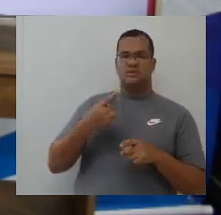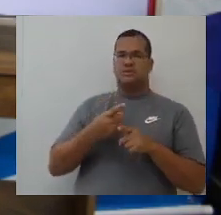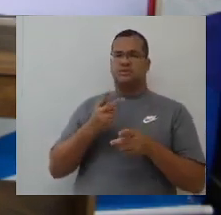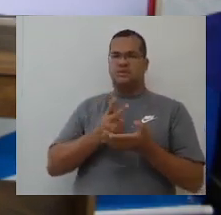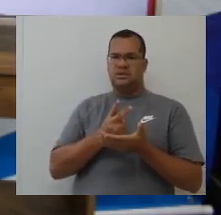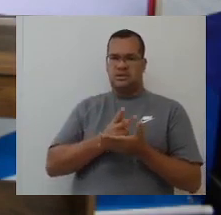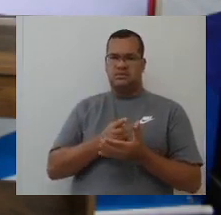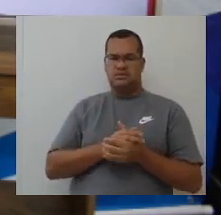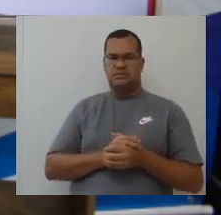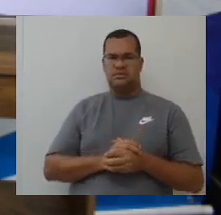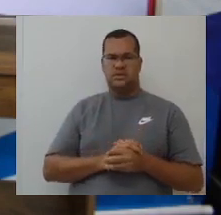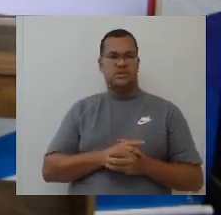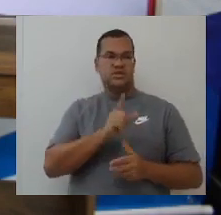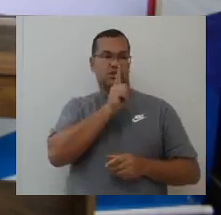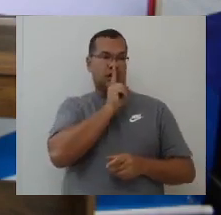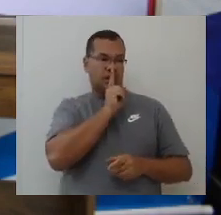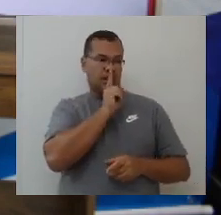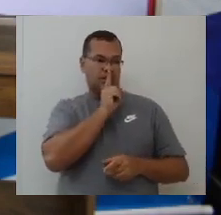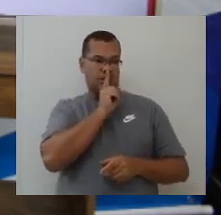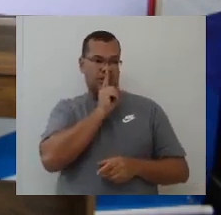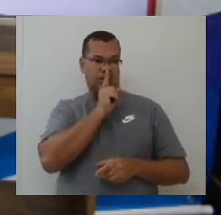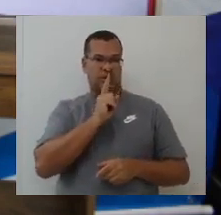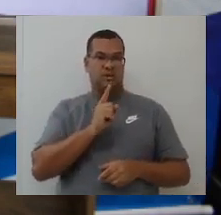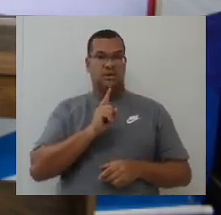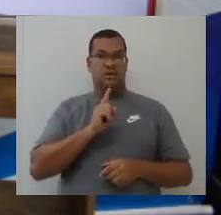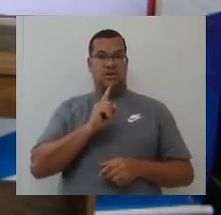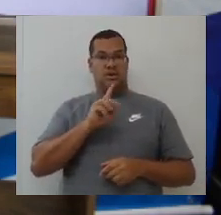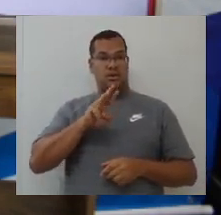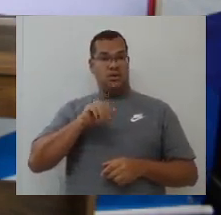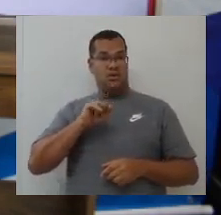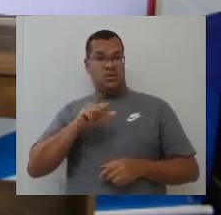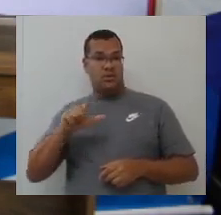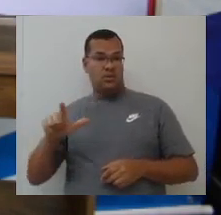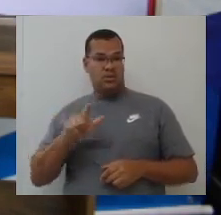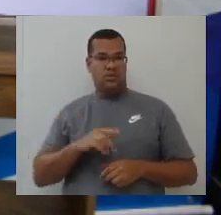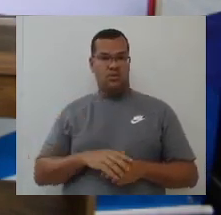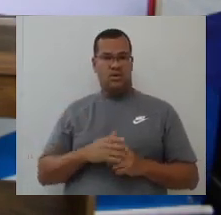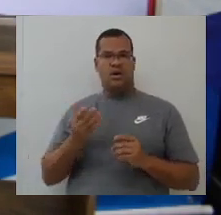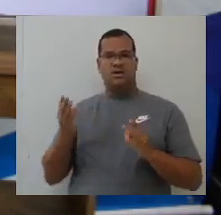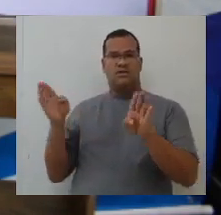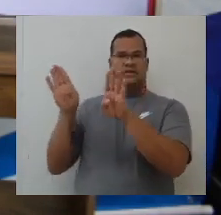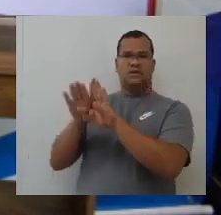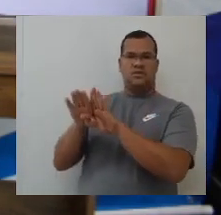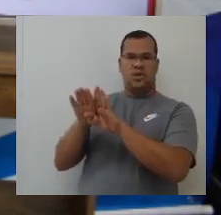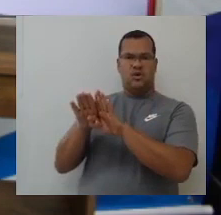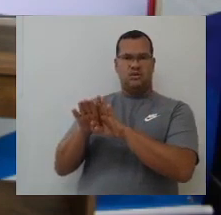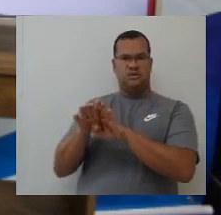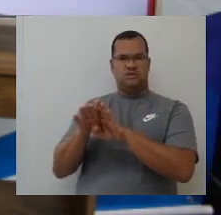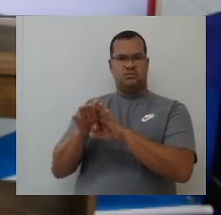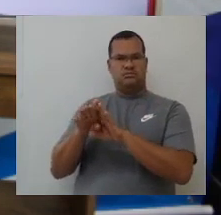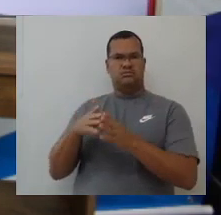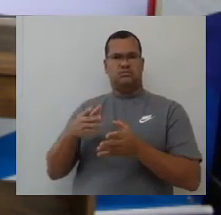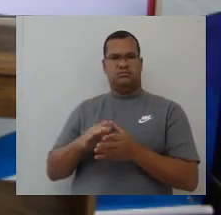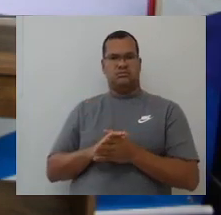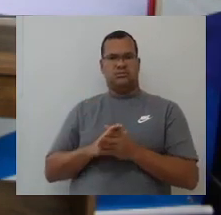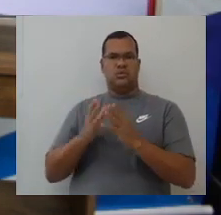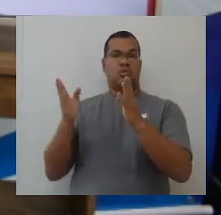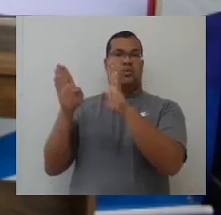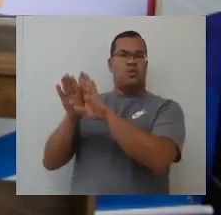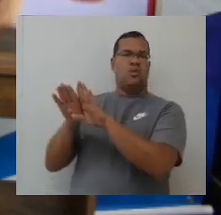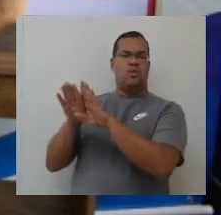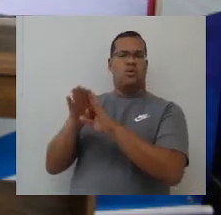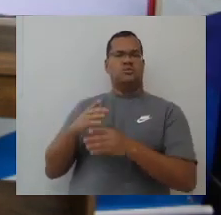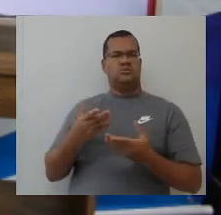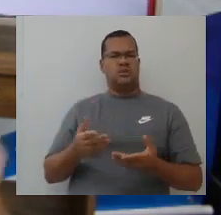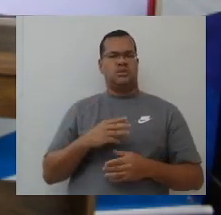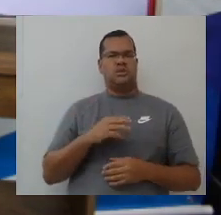tá? Shut up. Will you? Eu quero que você feche a porta. Feche a porta, não vai não, é? Close the door. Will